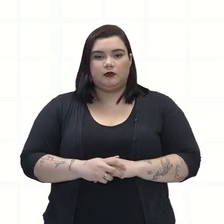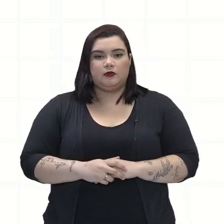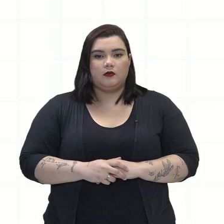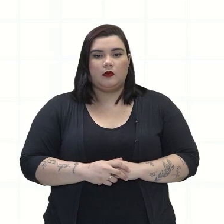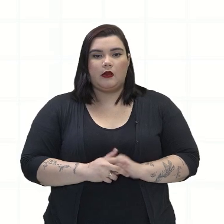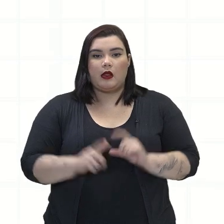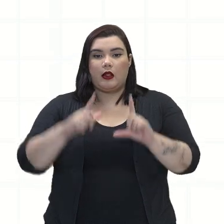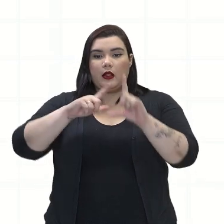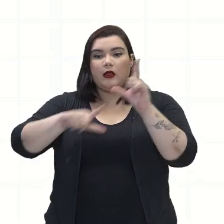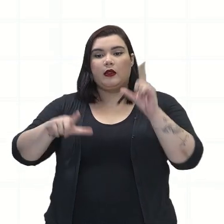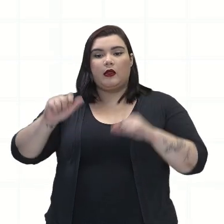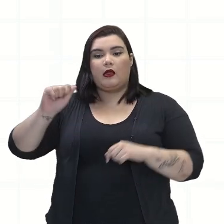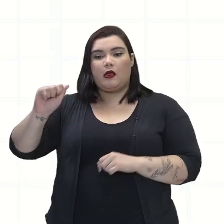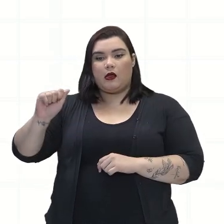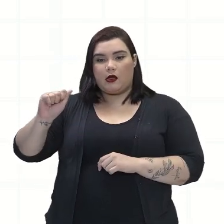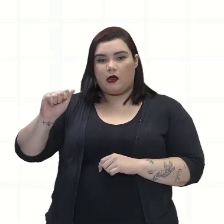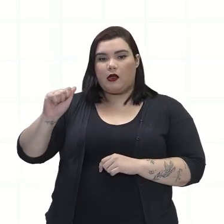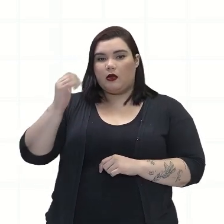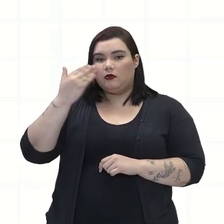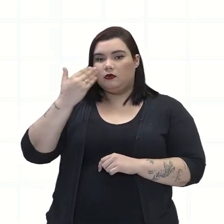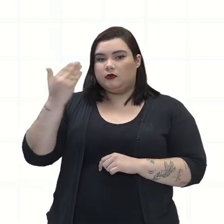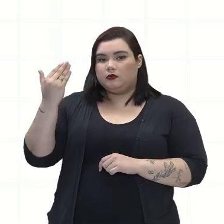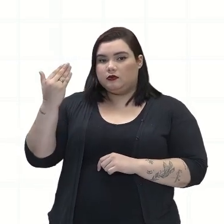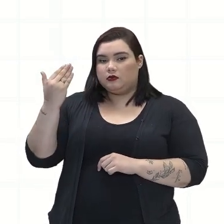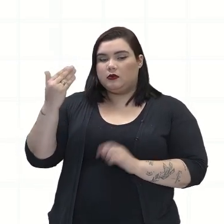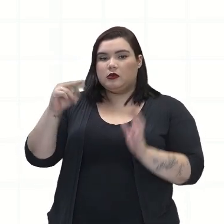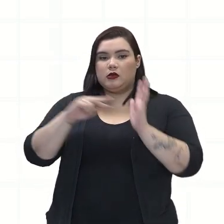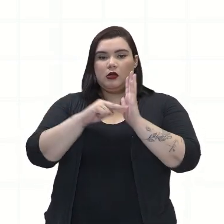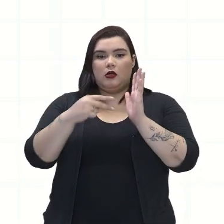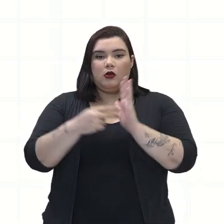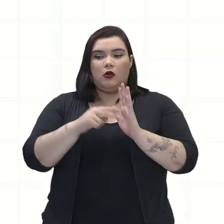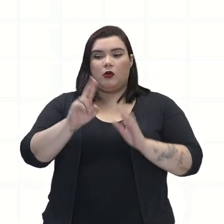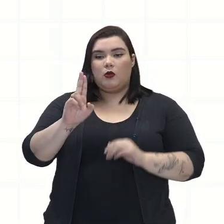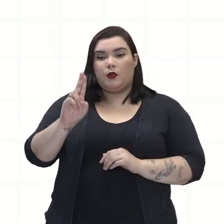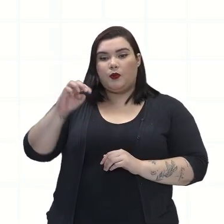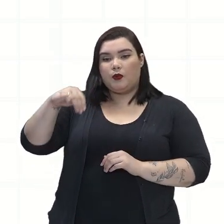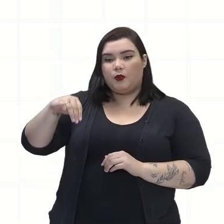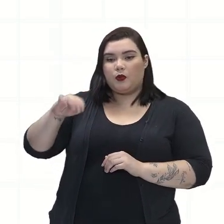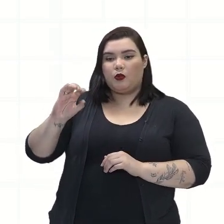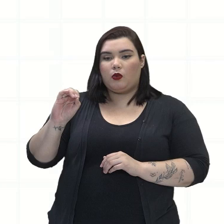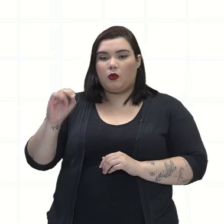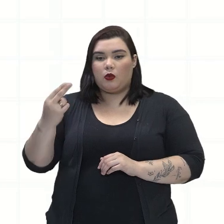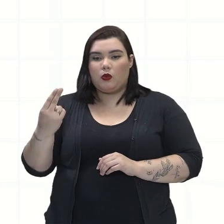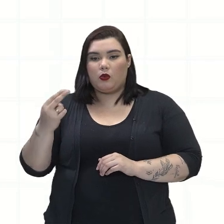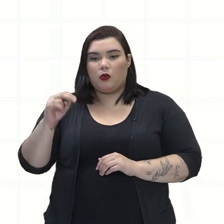aqui significa um ou uma.